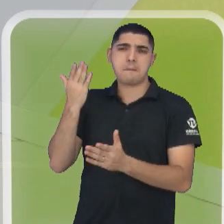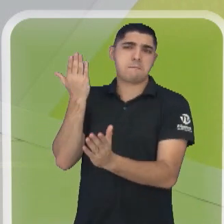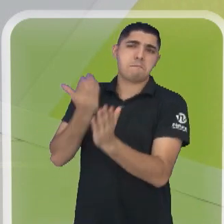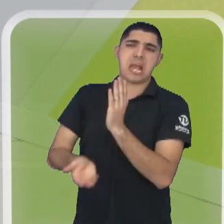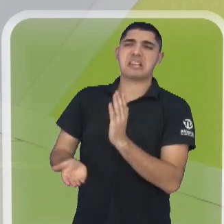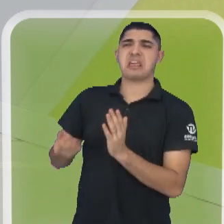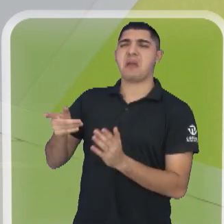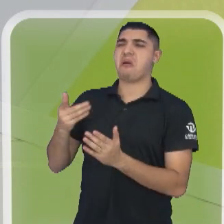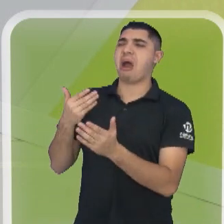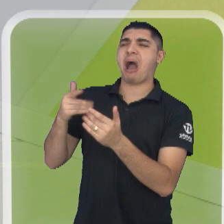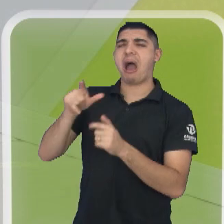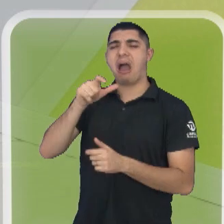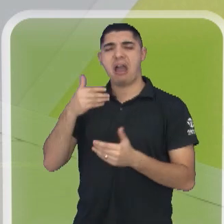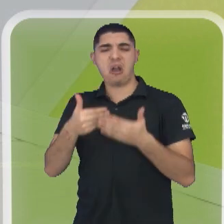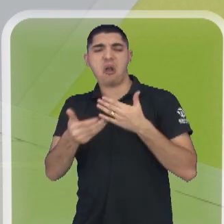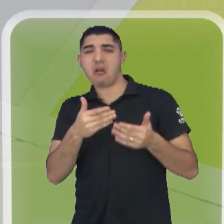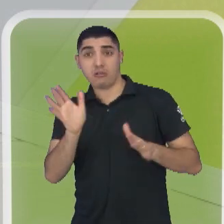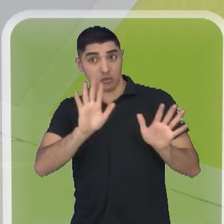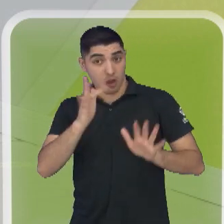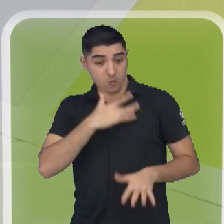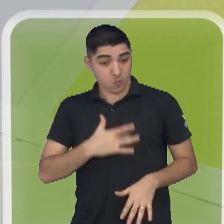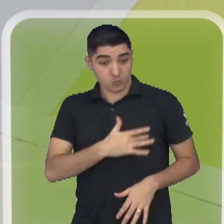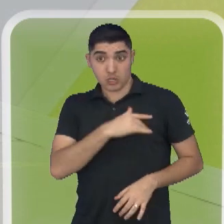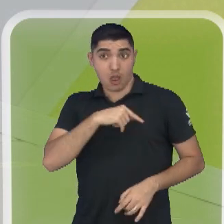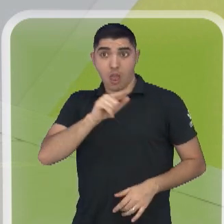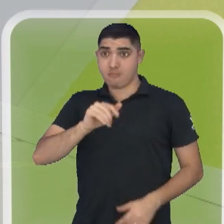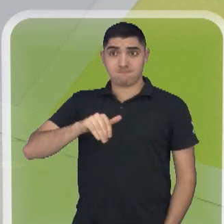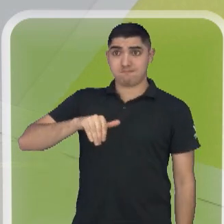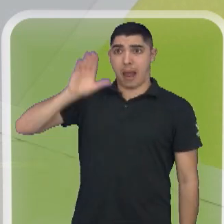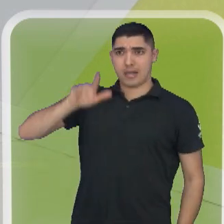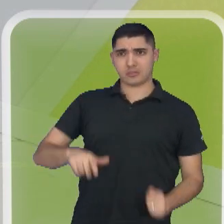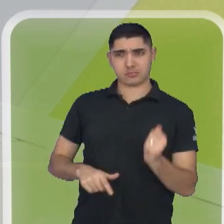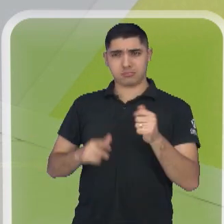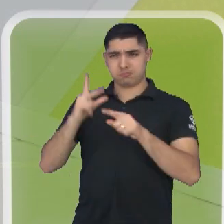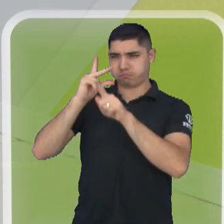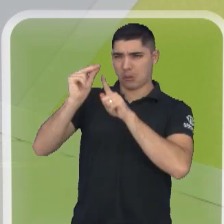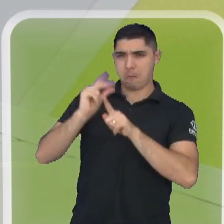equipe, perdeu para o multicampeão Cruzeiro, o Cruzeiro que mudou